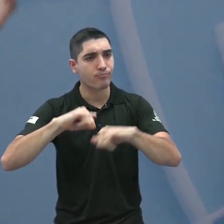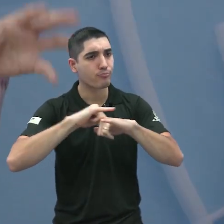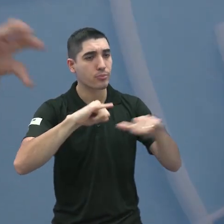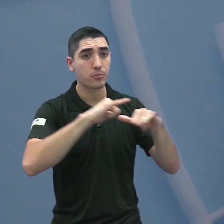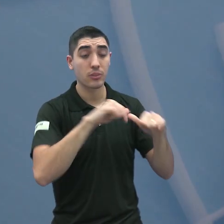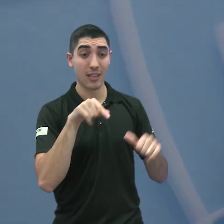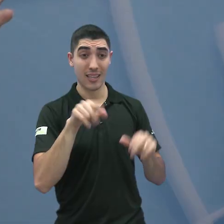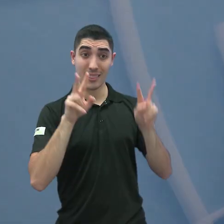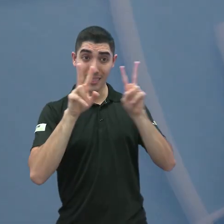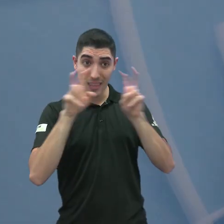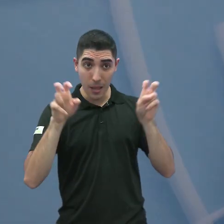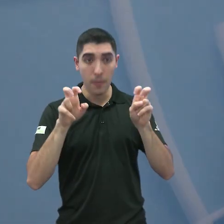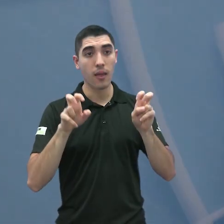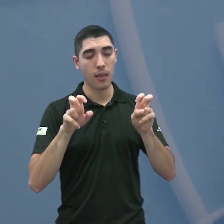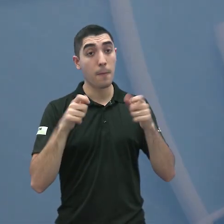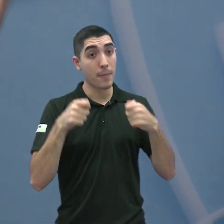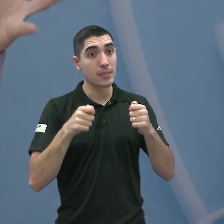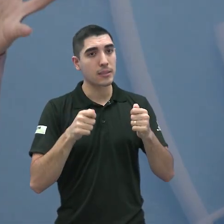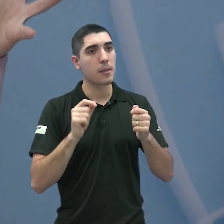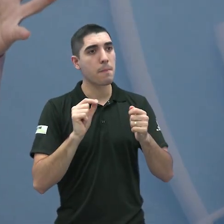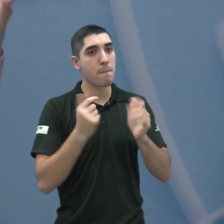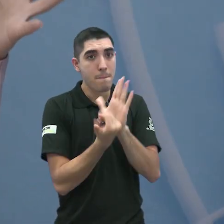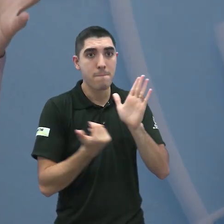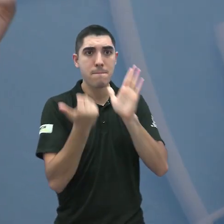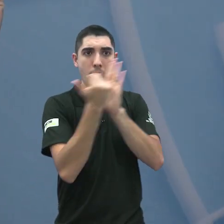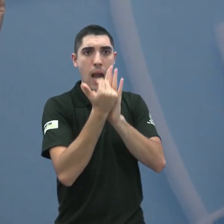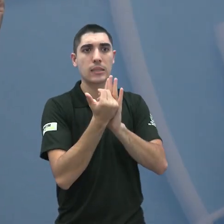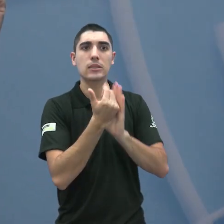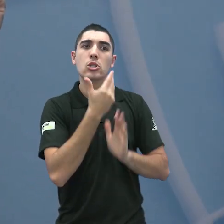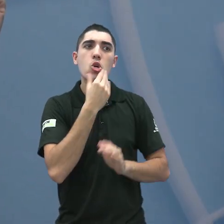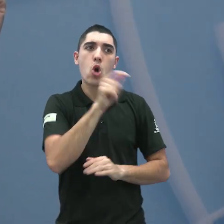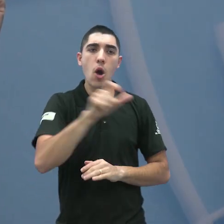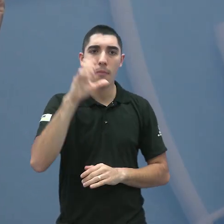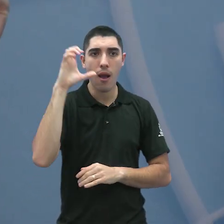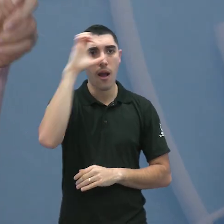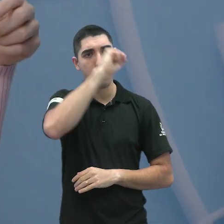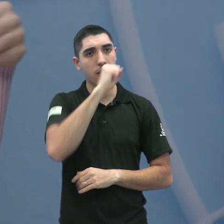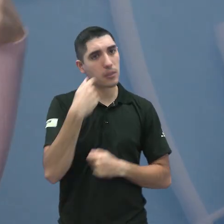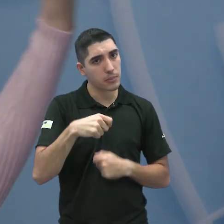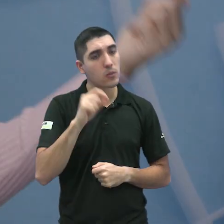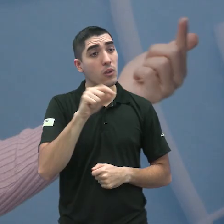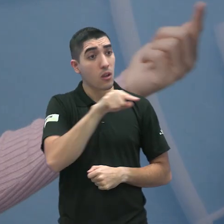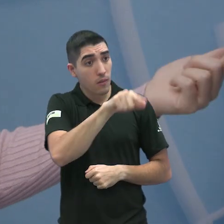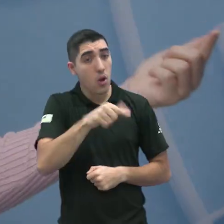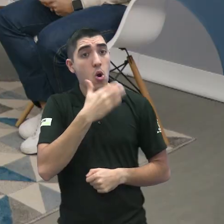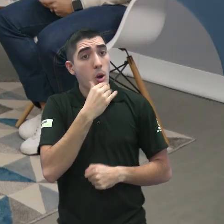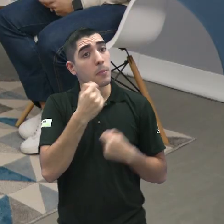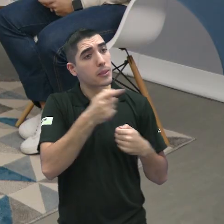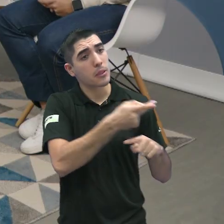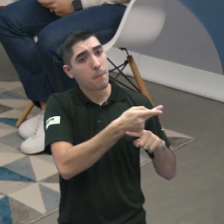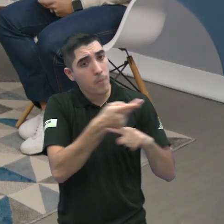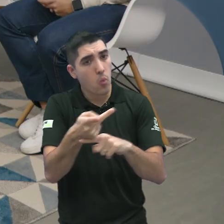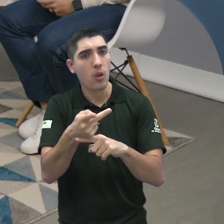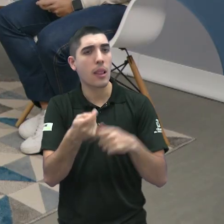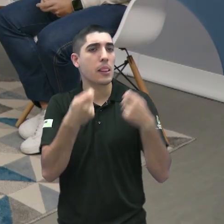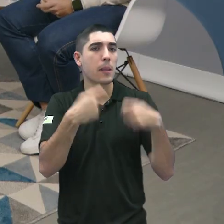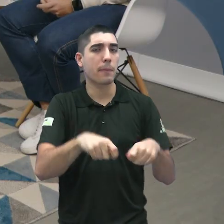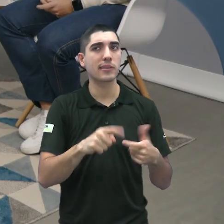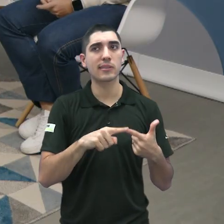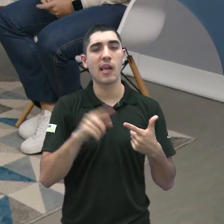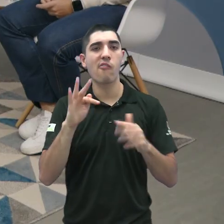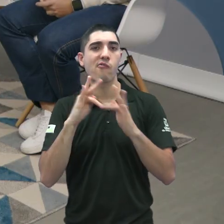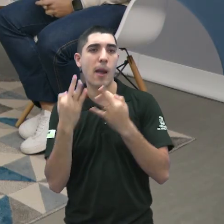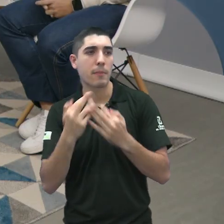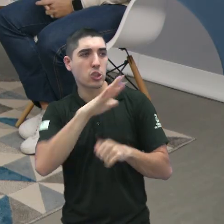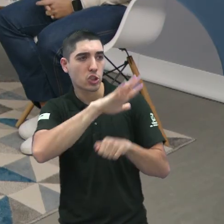ele fique cada vez mais forte na cabeça dos homens também, né? E que eles procurem, não precise que a